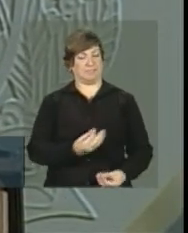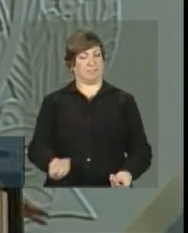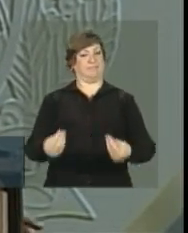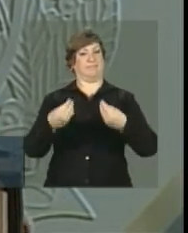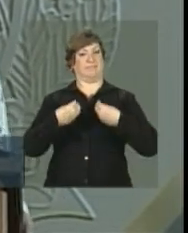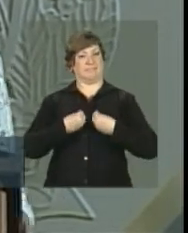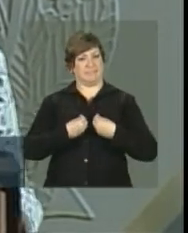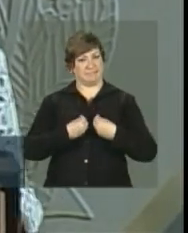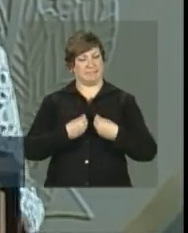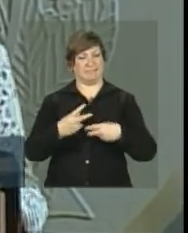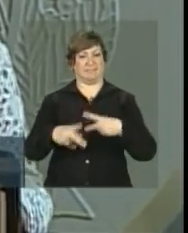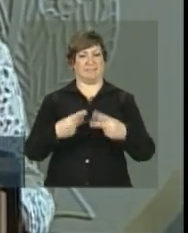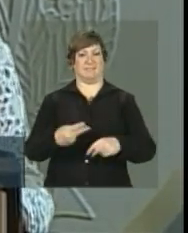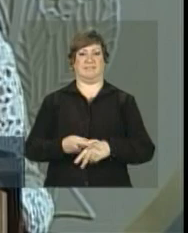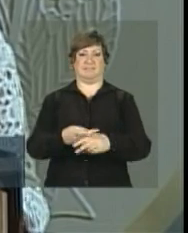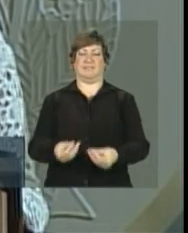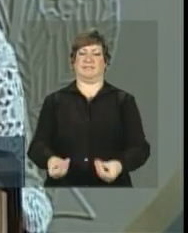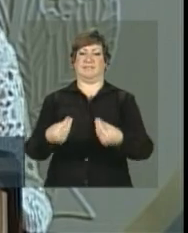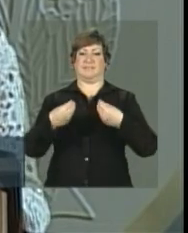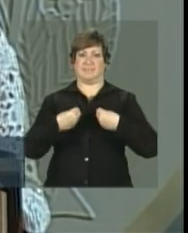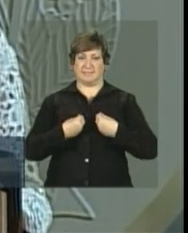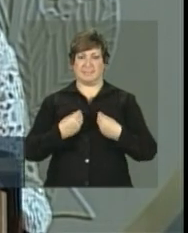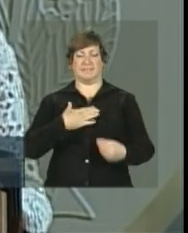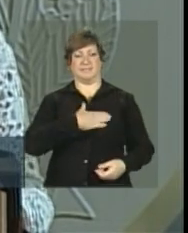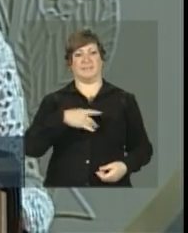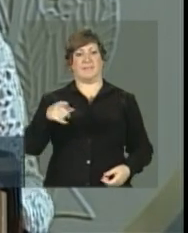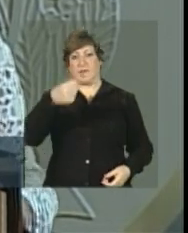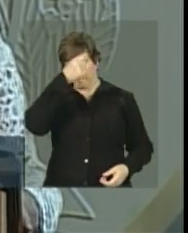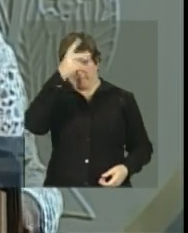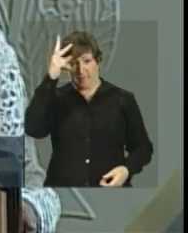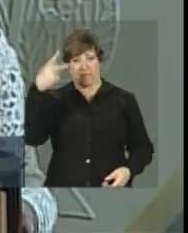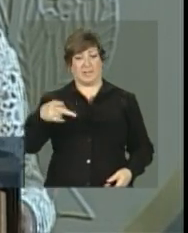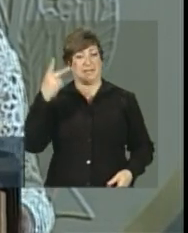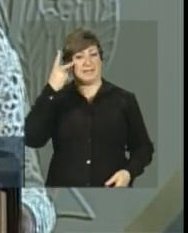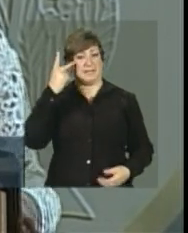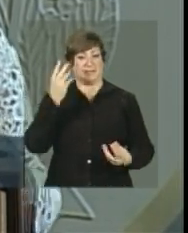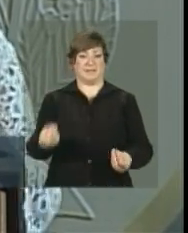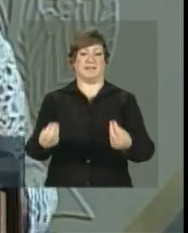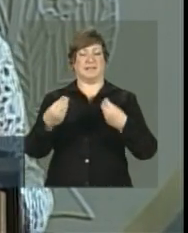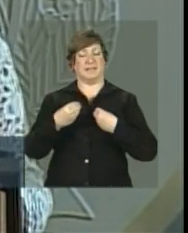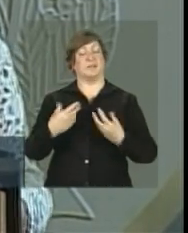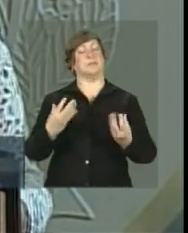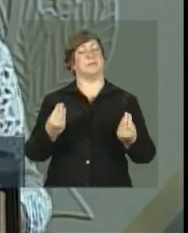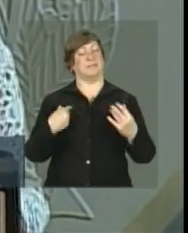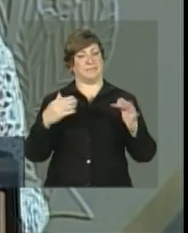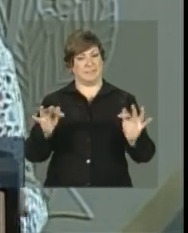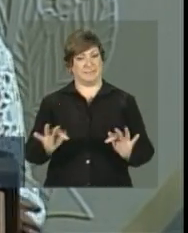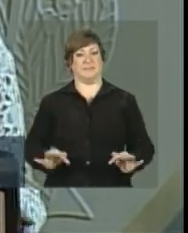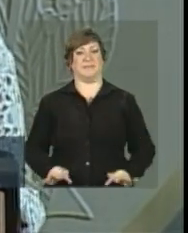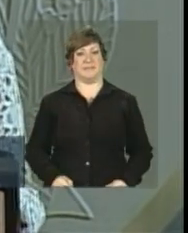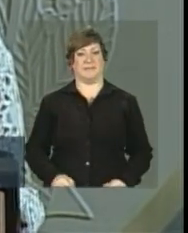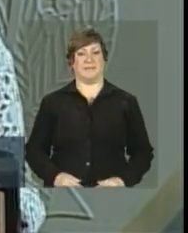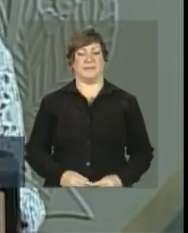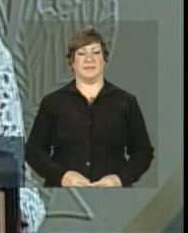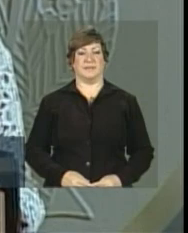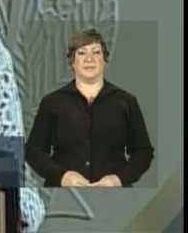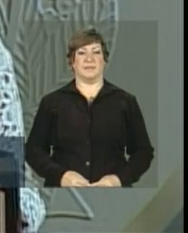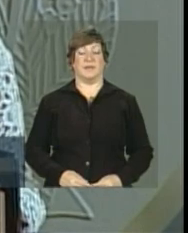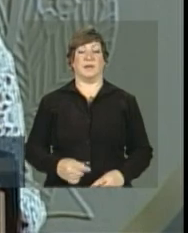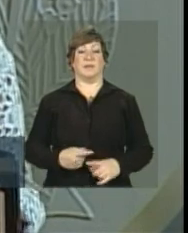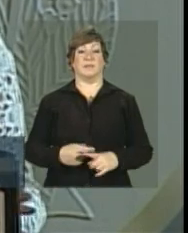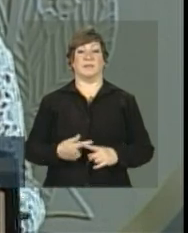hoje, com a generosidade do prefeito Kassab, me foi entregue. E aí eu lembro